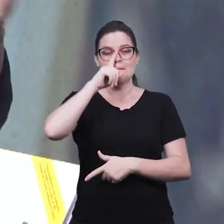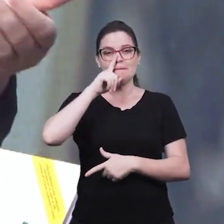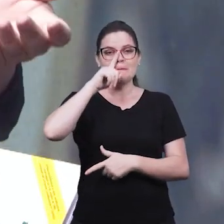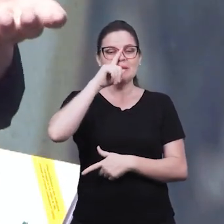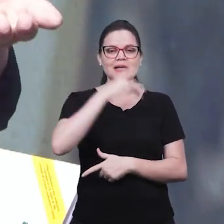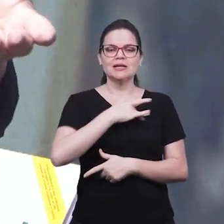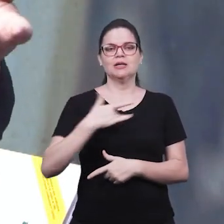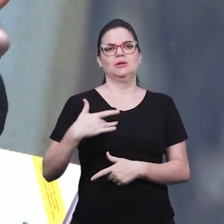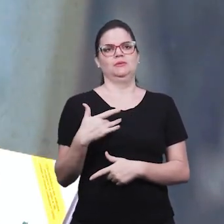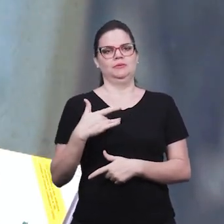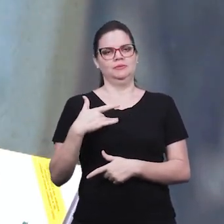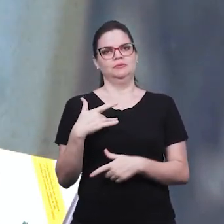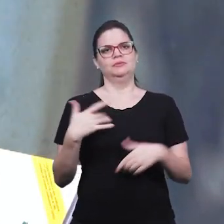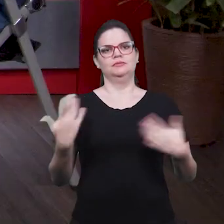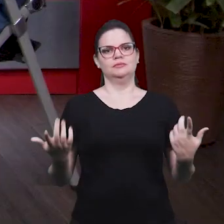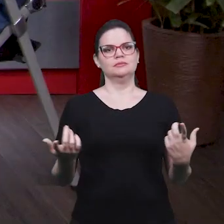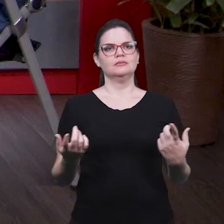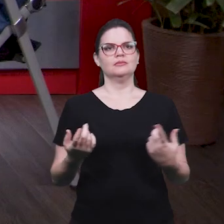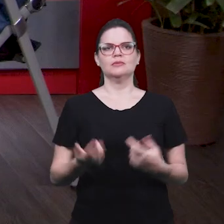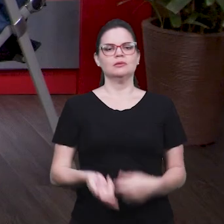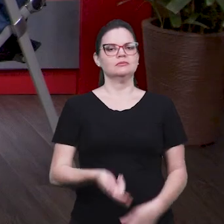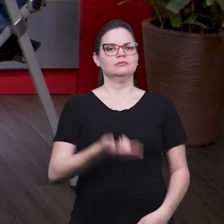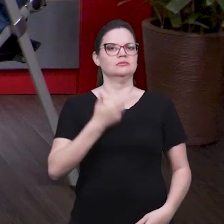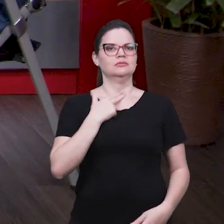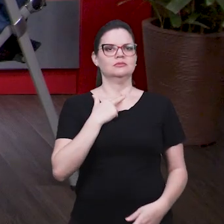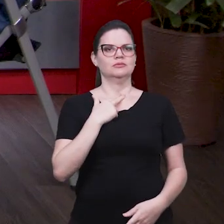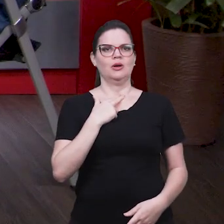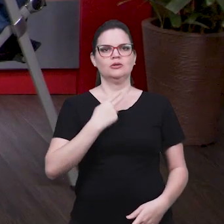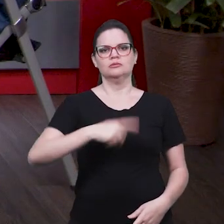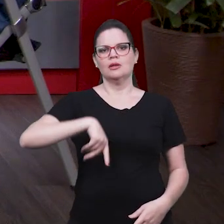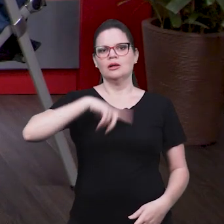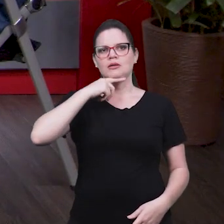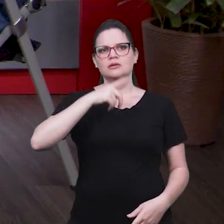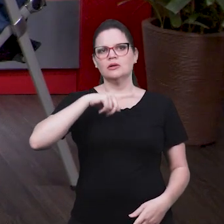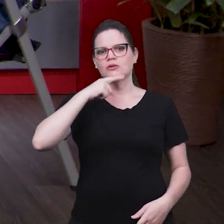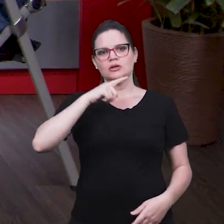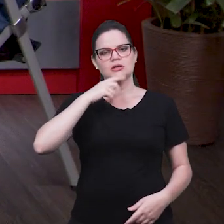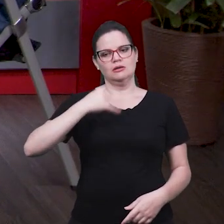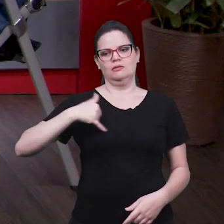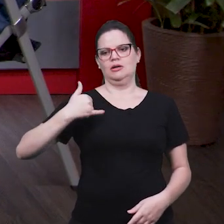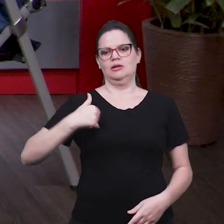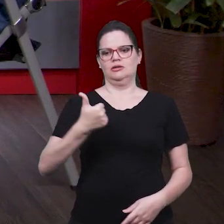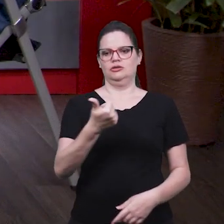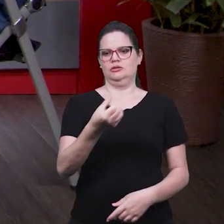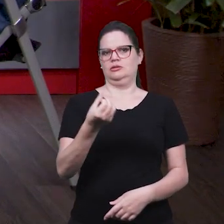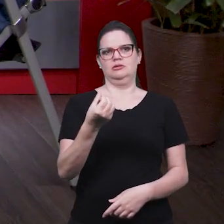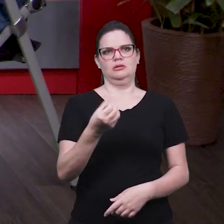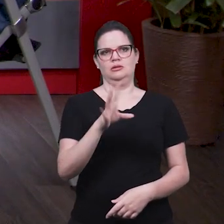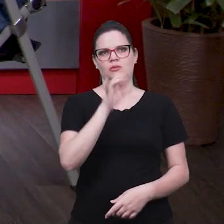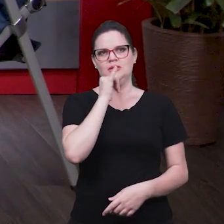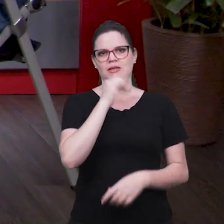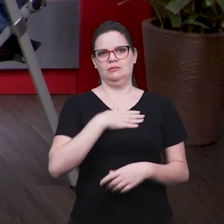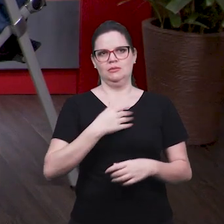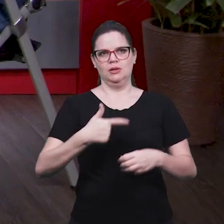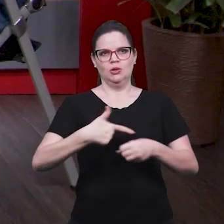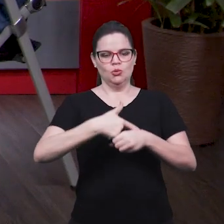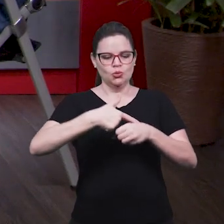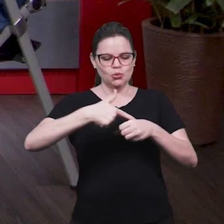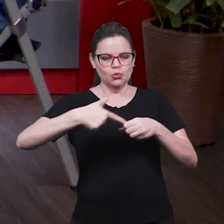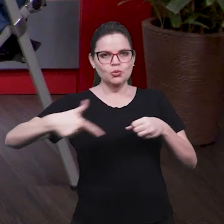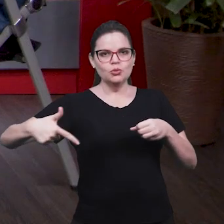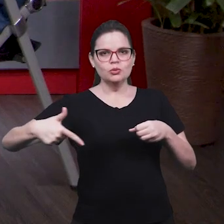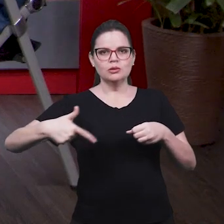muito nociva à saúde, insalubre, de repente, né? Isso aí, a pessoa não consiga chegar até os 60 anos, por exemplo.